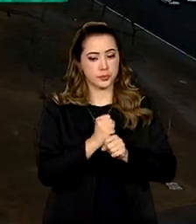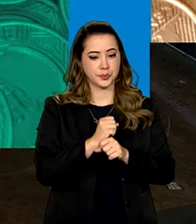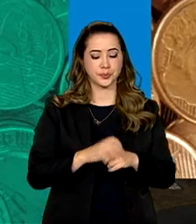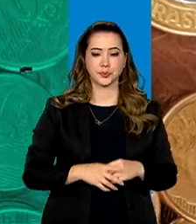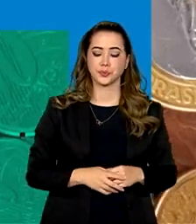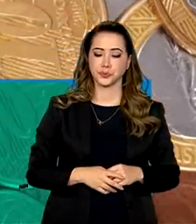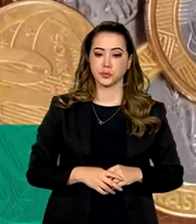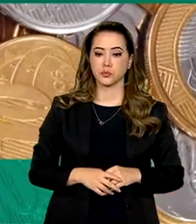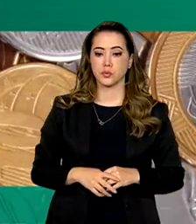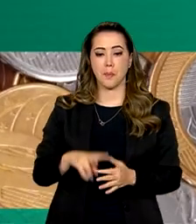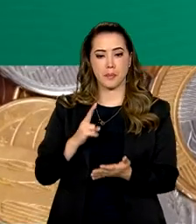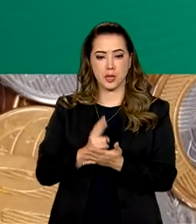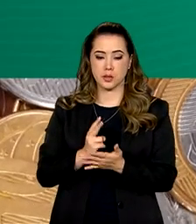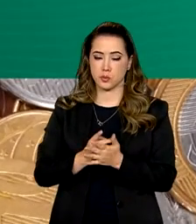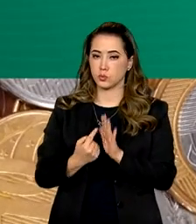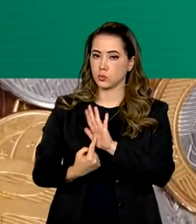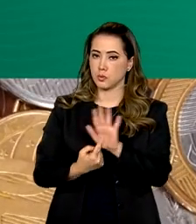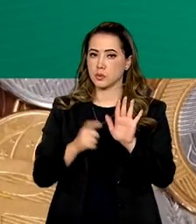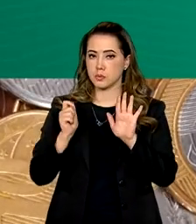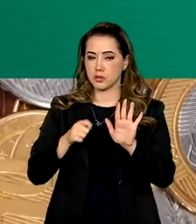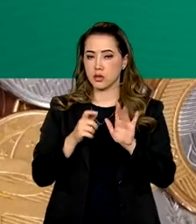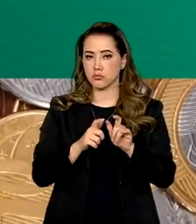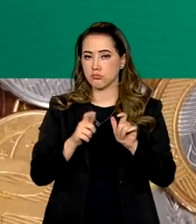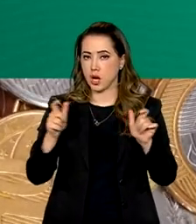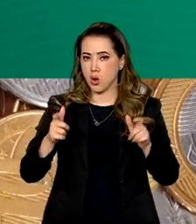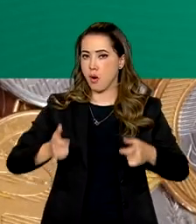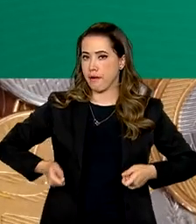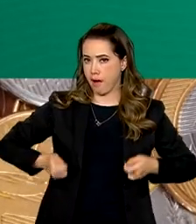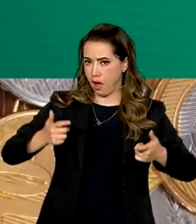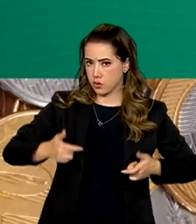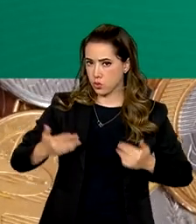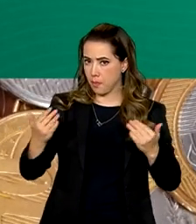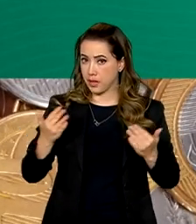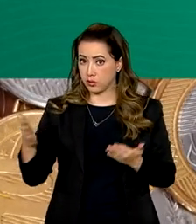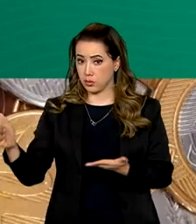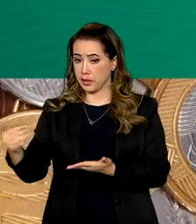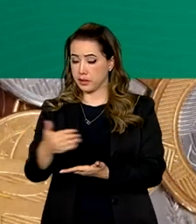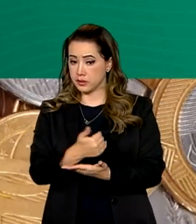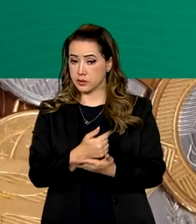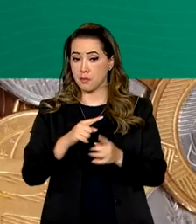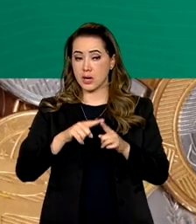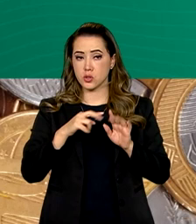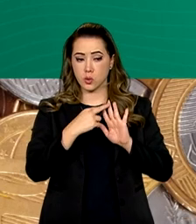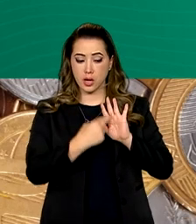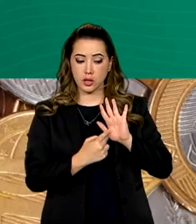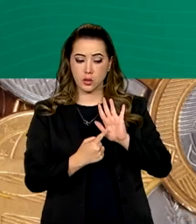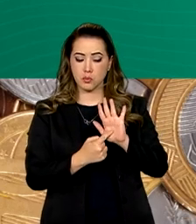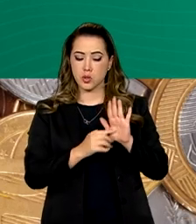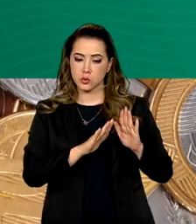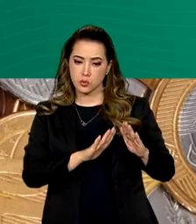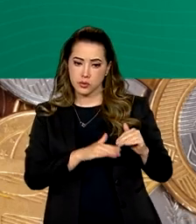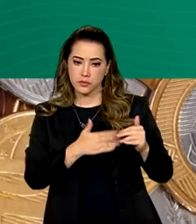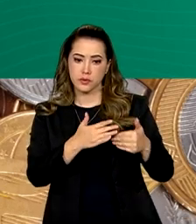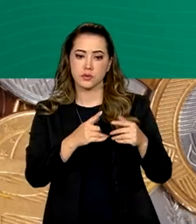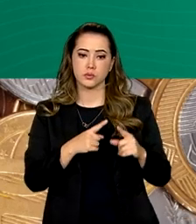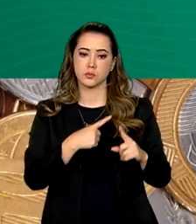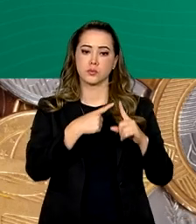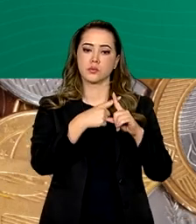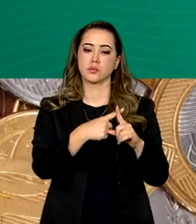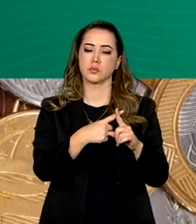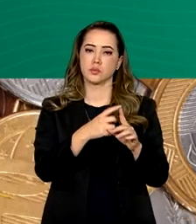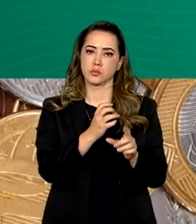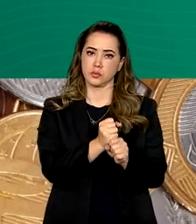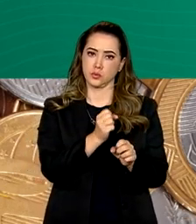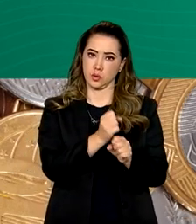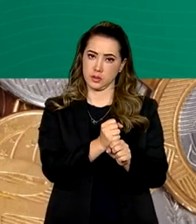ano. Apesar do cenário apontar gastos maiores que a arrecadação, o relatório mostra uma evolução positiva das